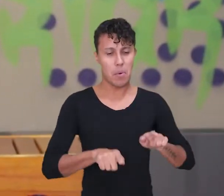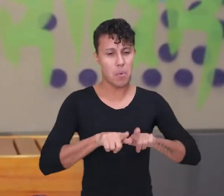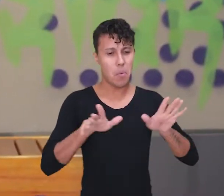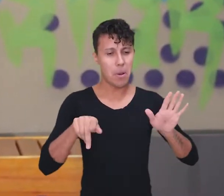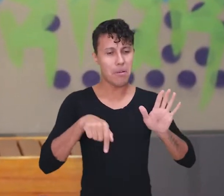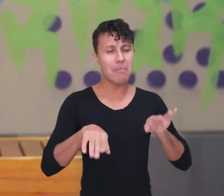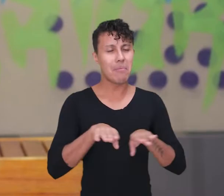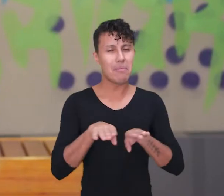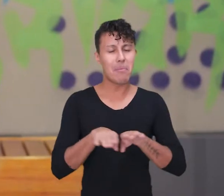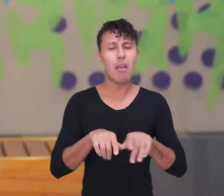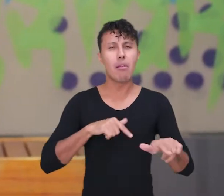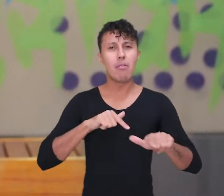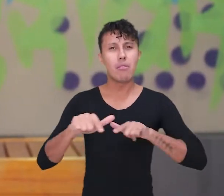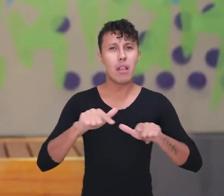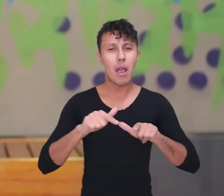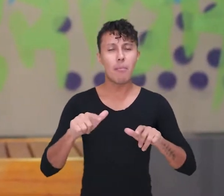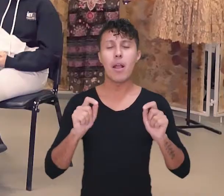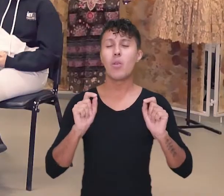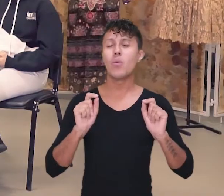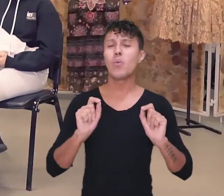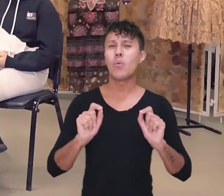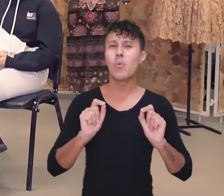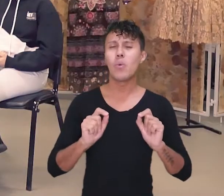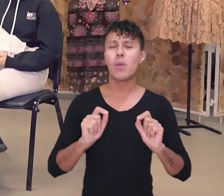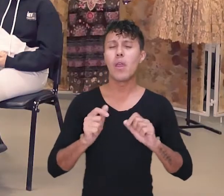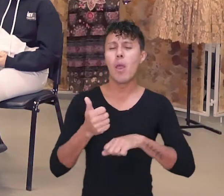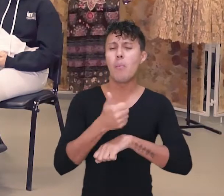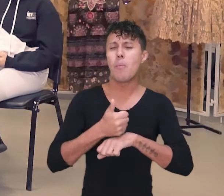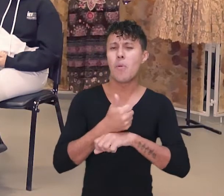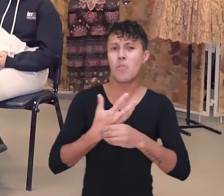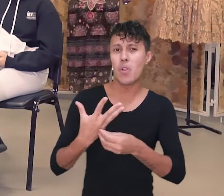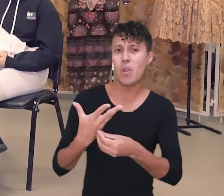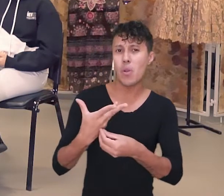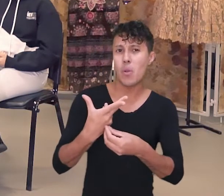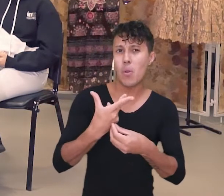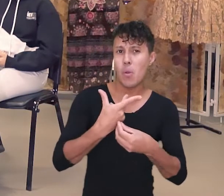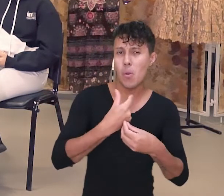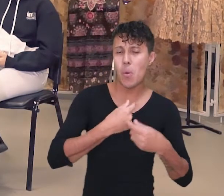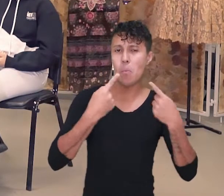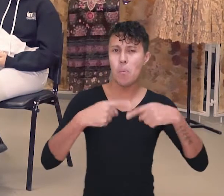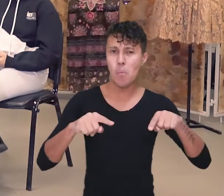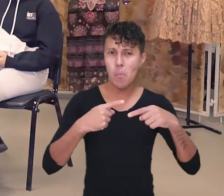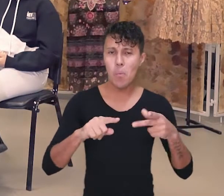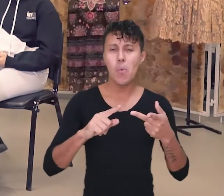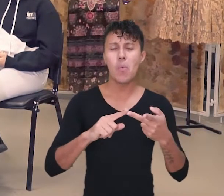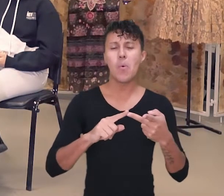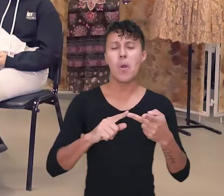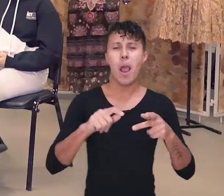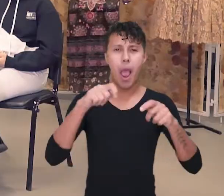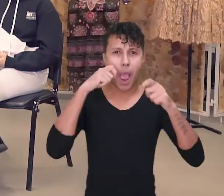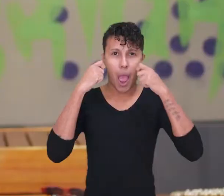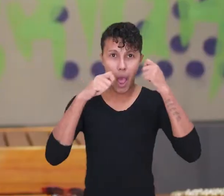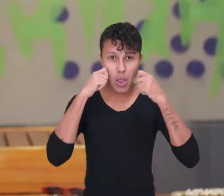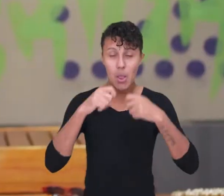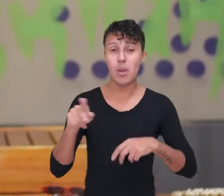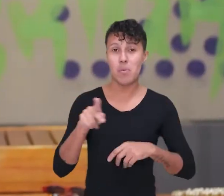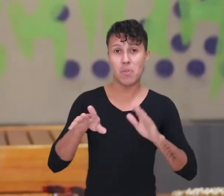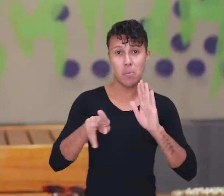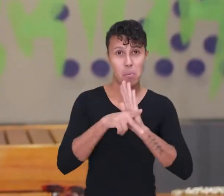Guarulhos. Trabalho atualmente como ator, como músico e professor aqui na